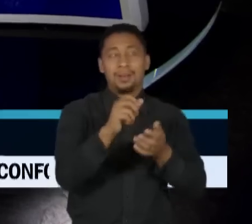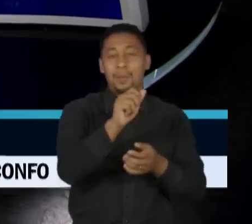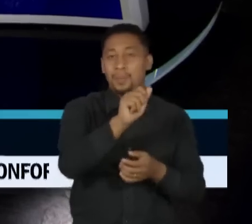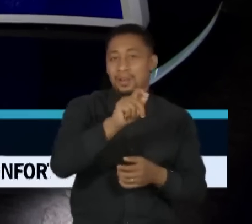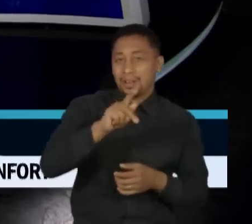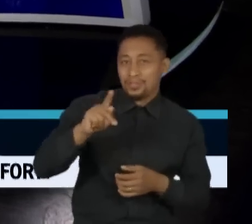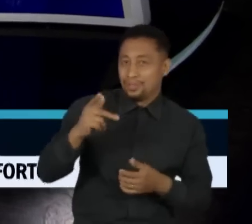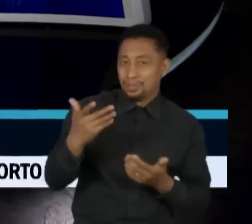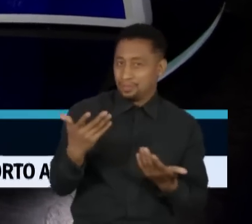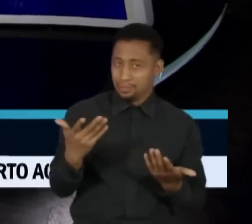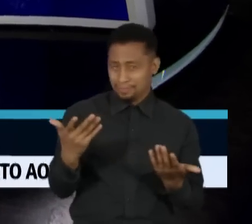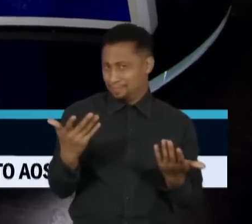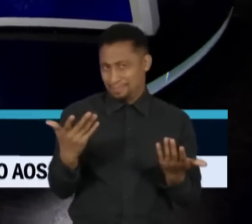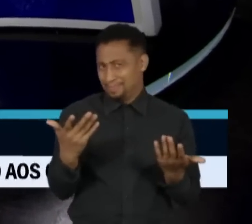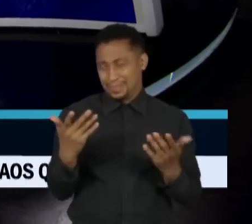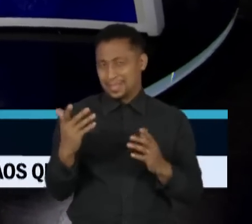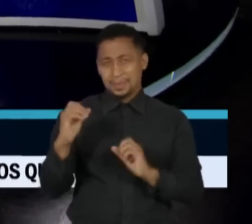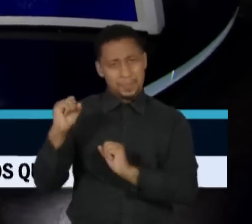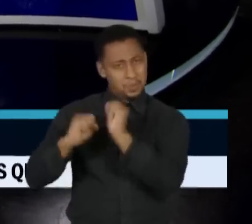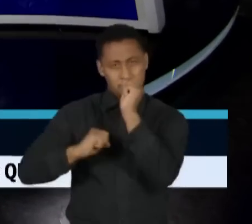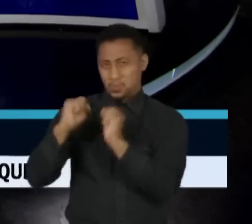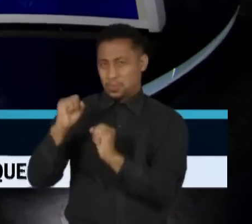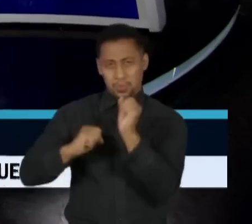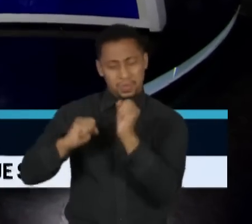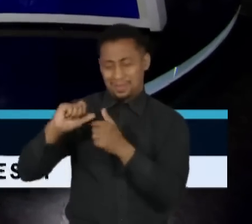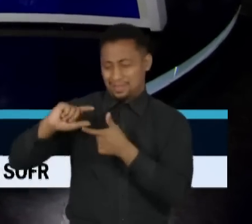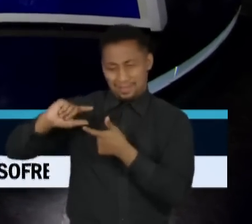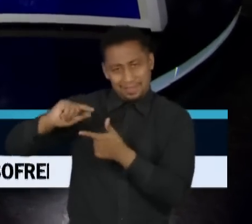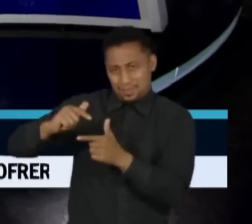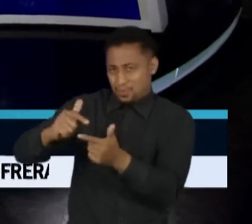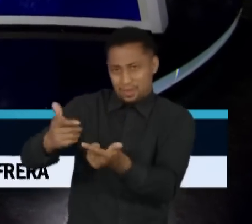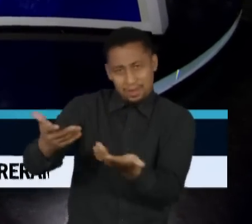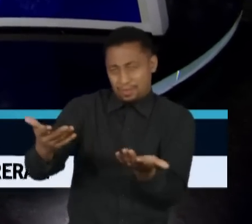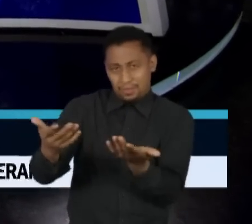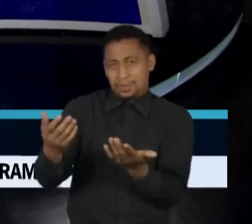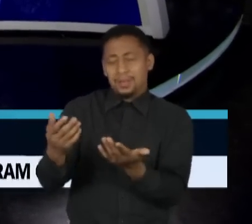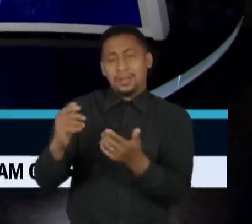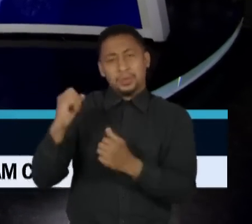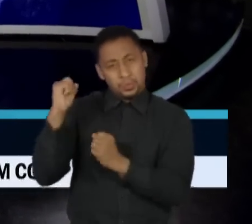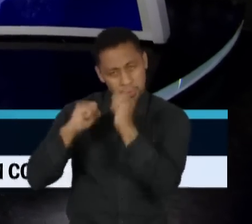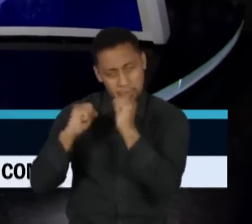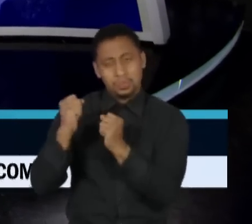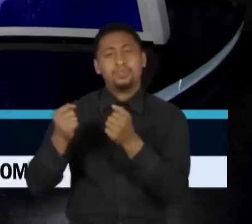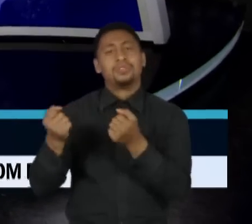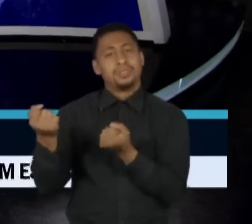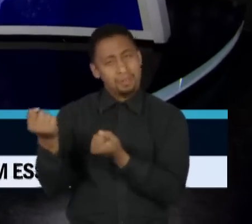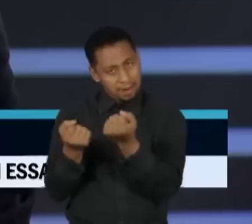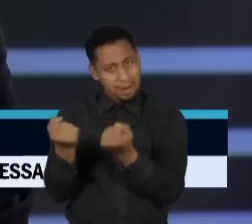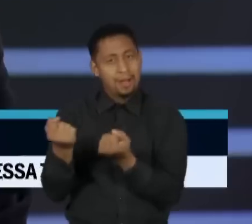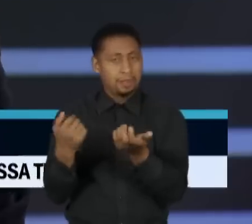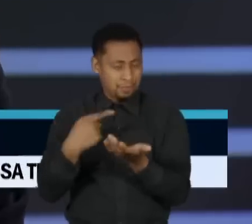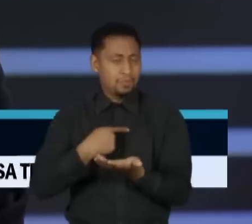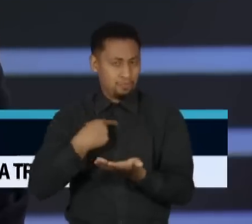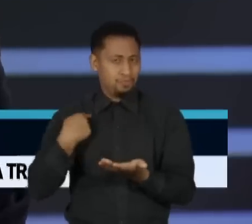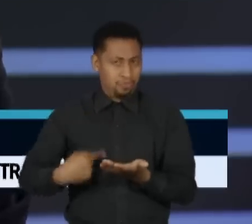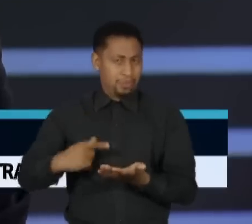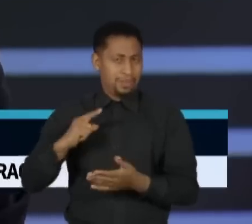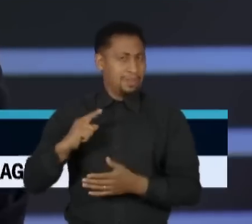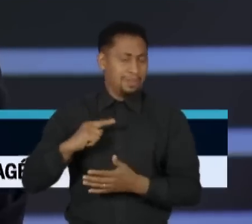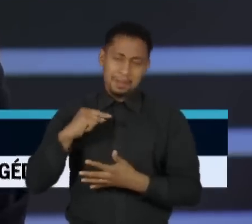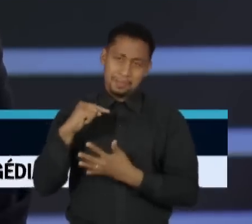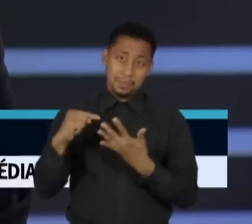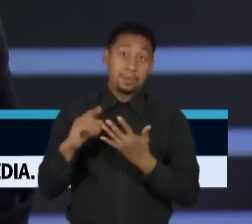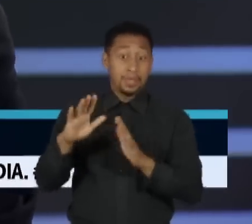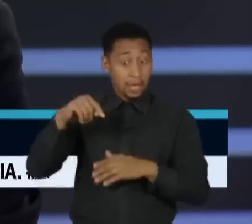aplicativos, até a indústria tradicional, né? No caso automobilística, se bem que eles estão aqui também com a planta de automobilística